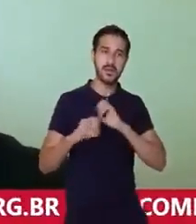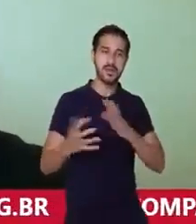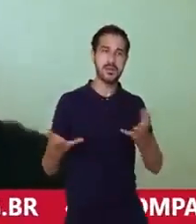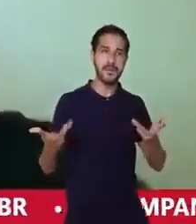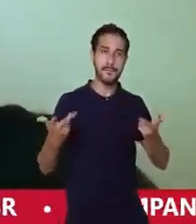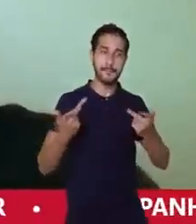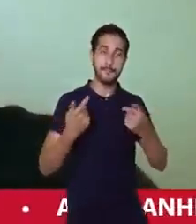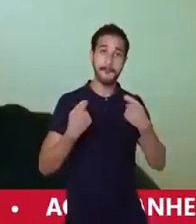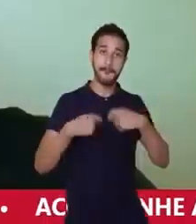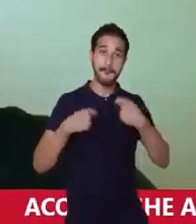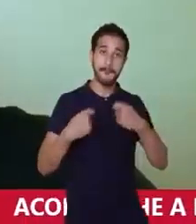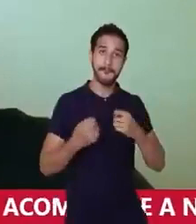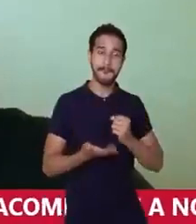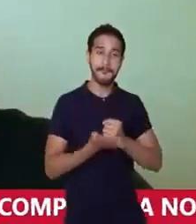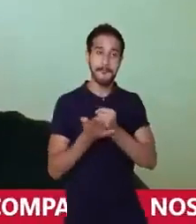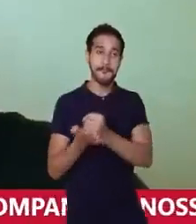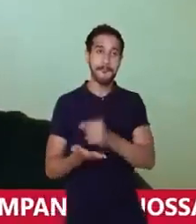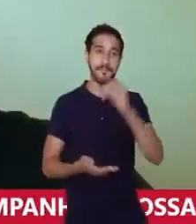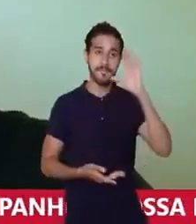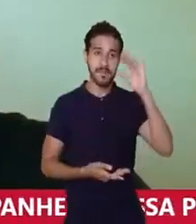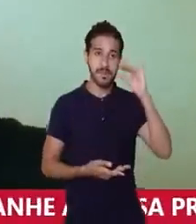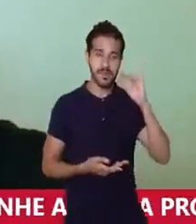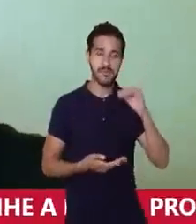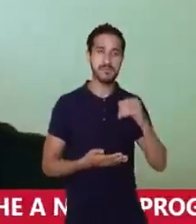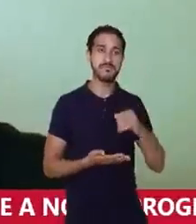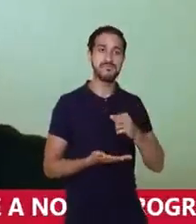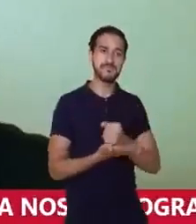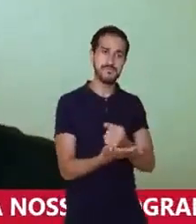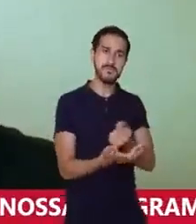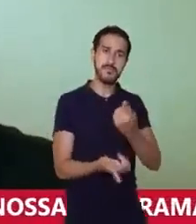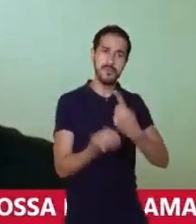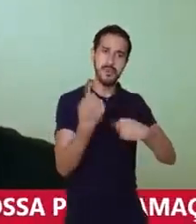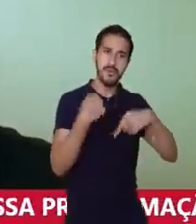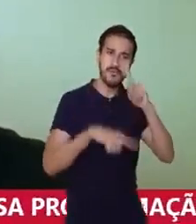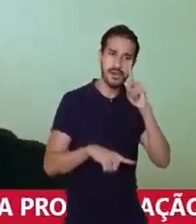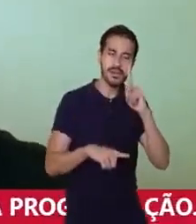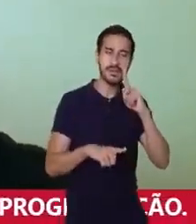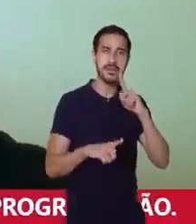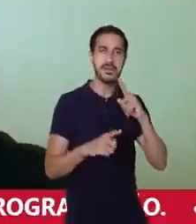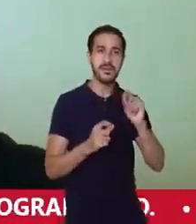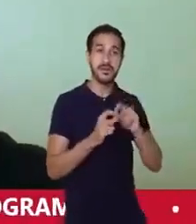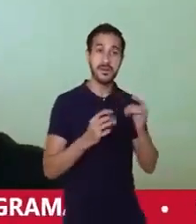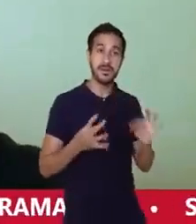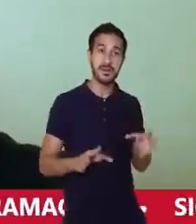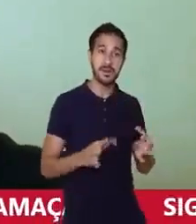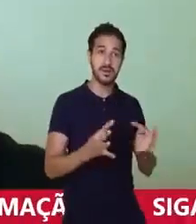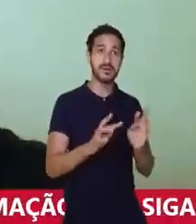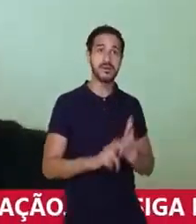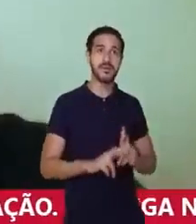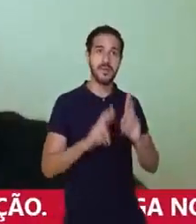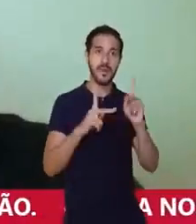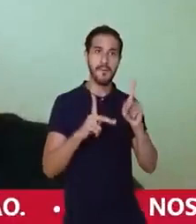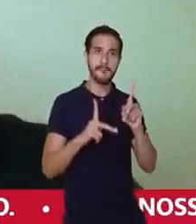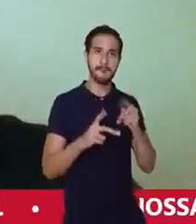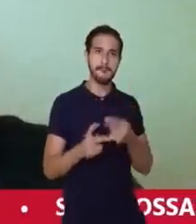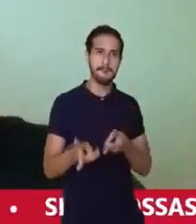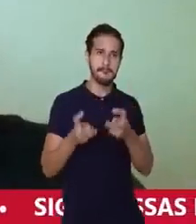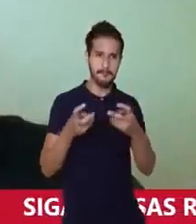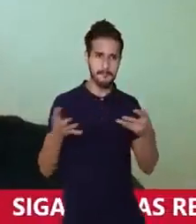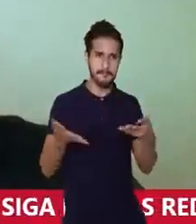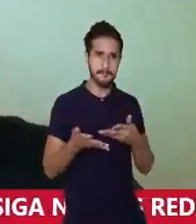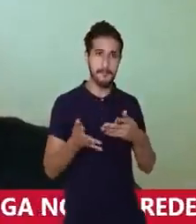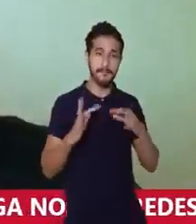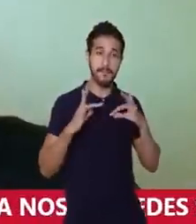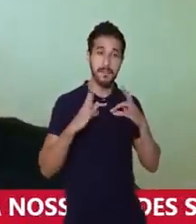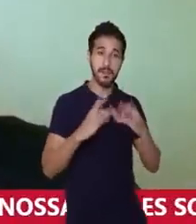qualidade. Você precisa de apostar em ciência, em inovação e fazer tecnologias diferenciadas. Você veja hoje